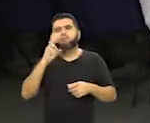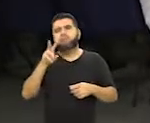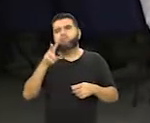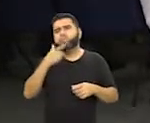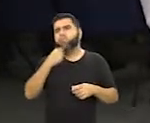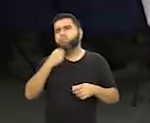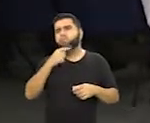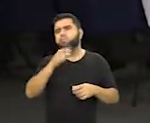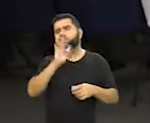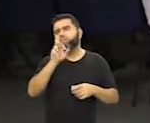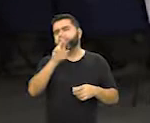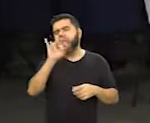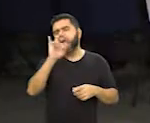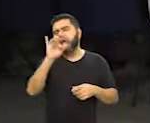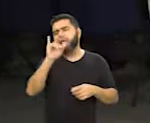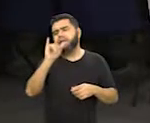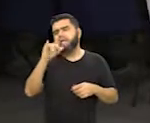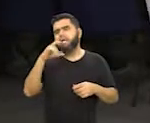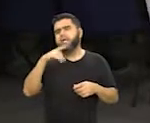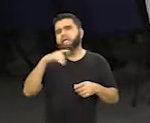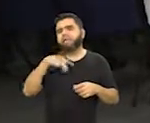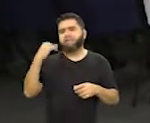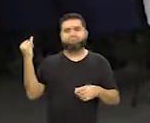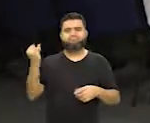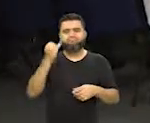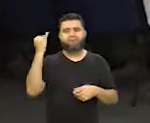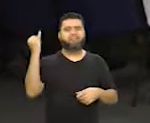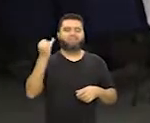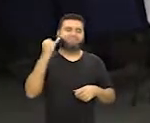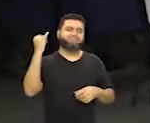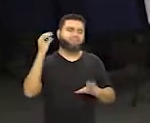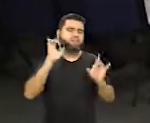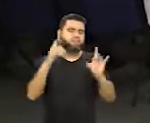a gente também está ouvindo agora um pouquinho o Ferrari a estar falando sobre esse